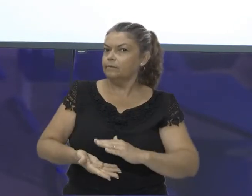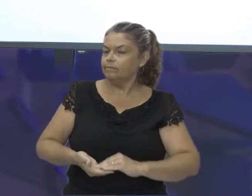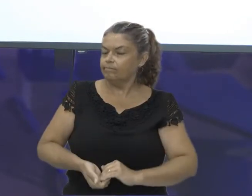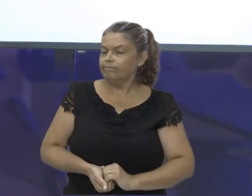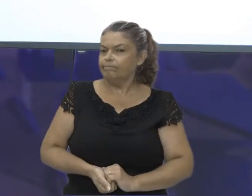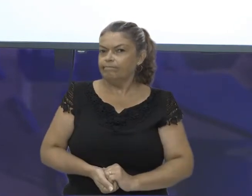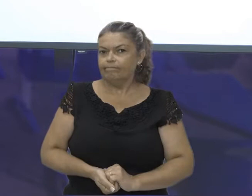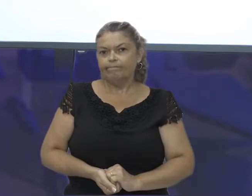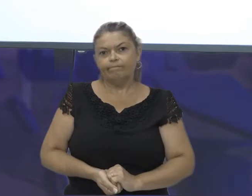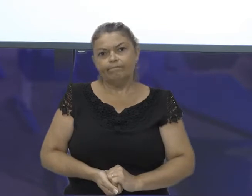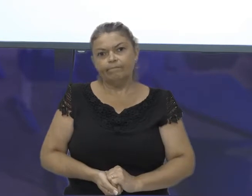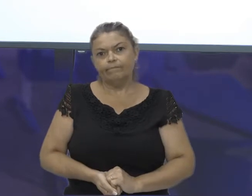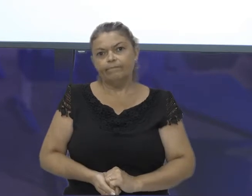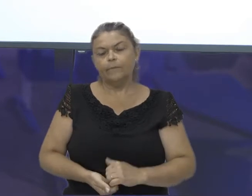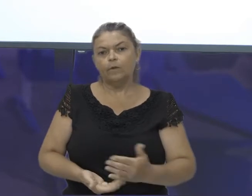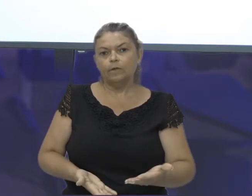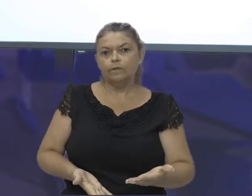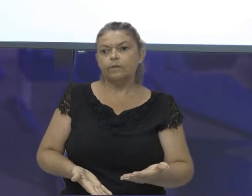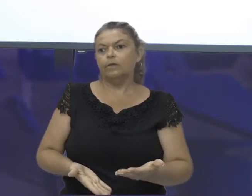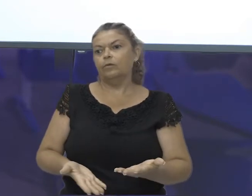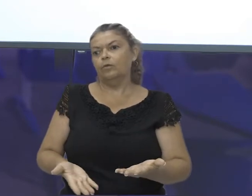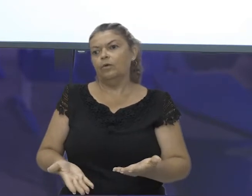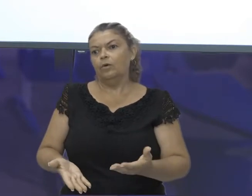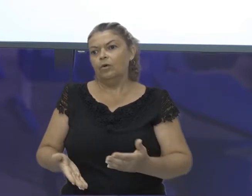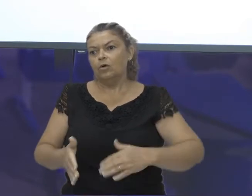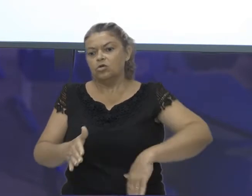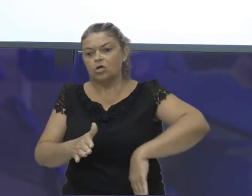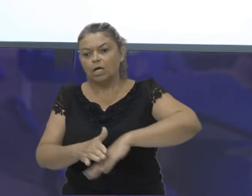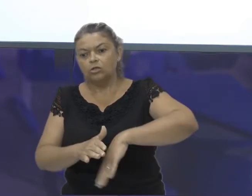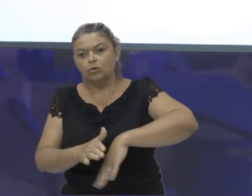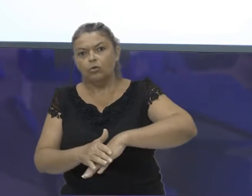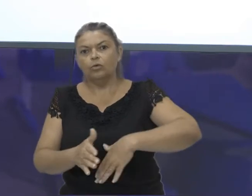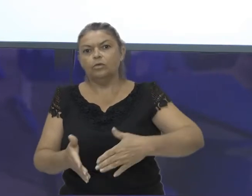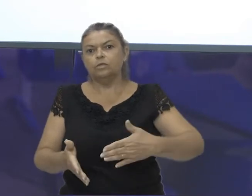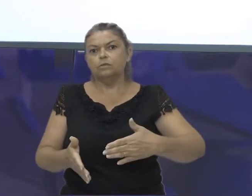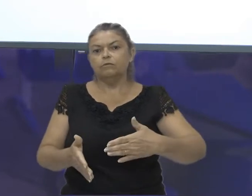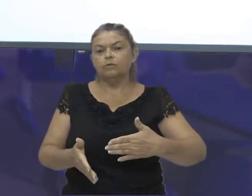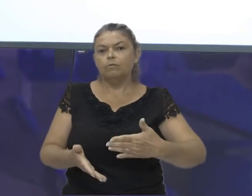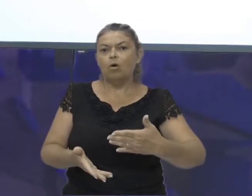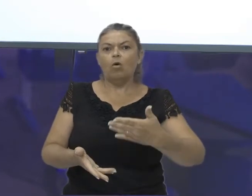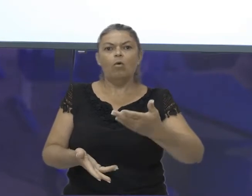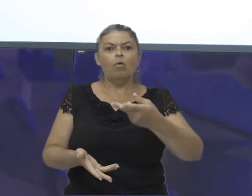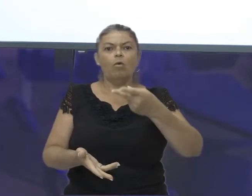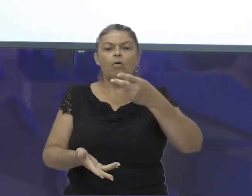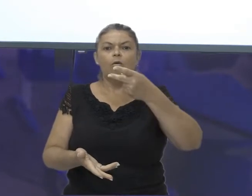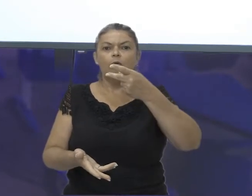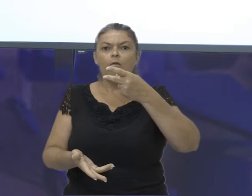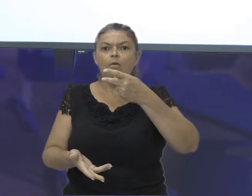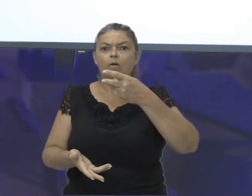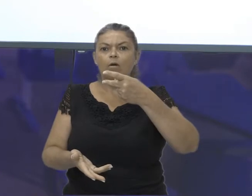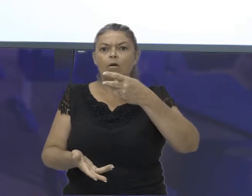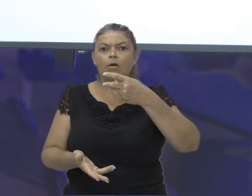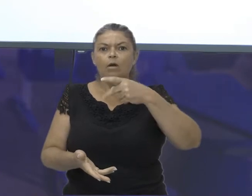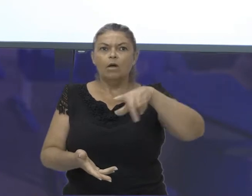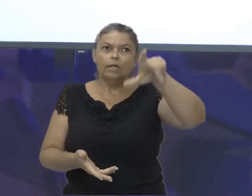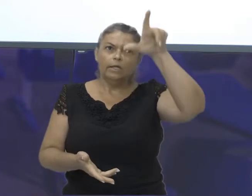acordo, né, entre os jogadores de futebol, entre os leitores, foi uma